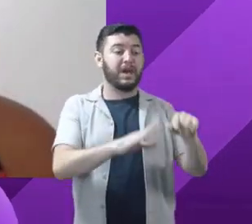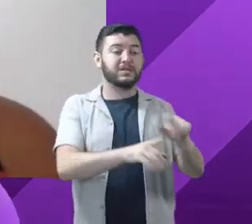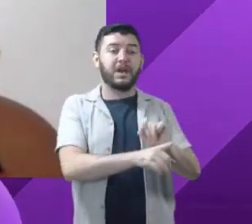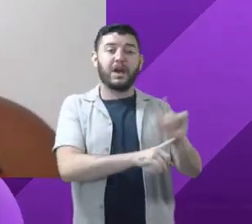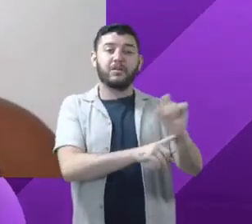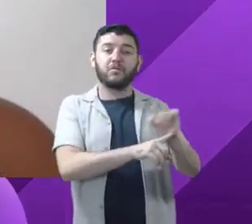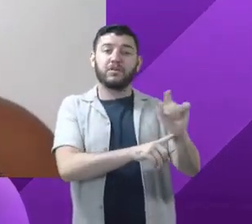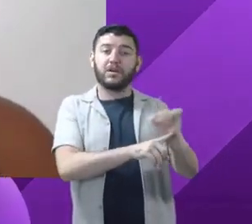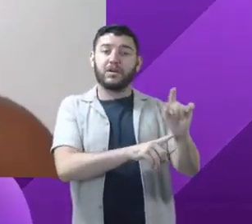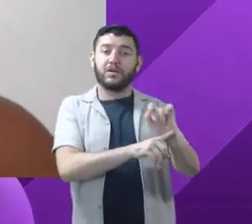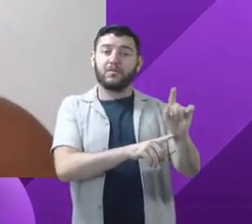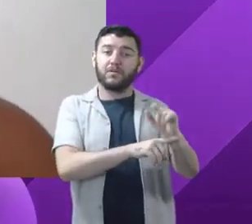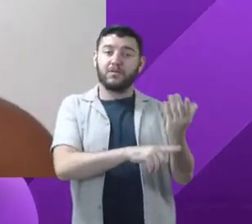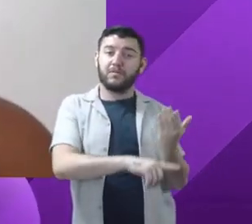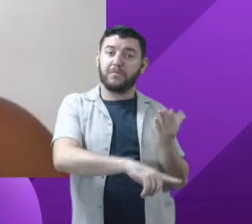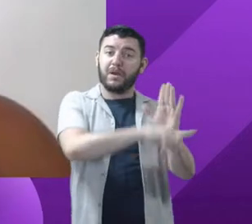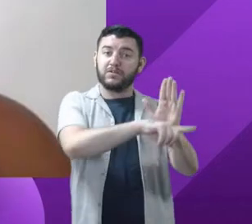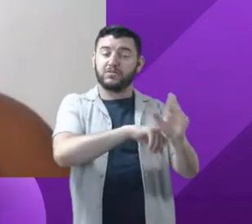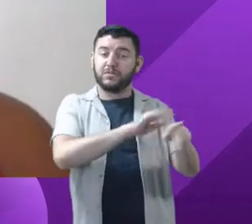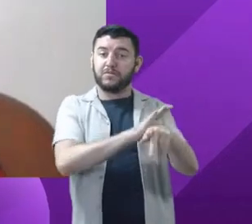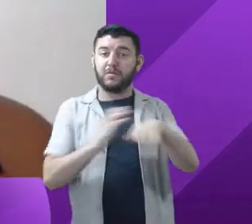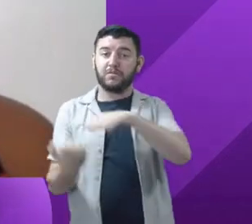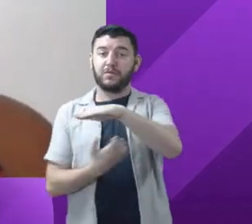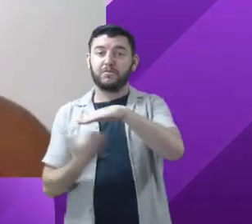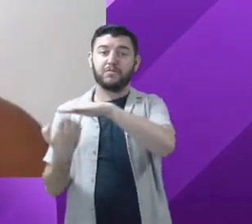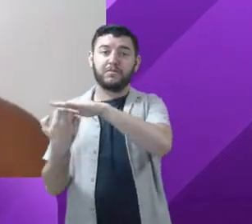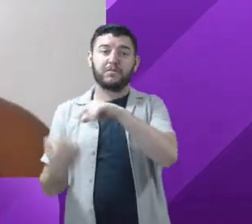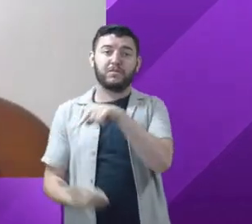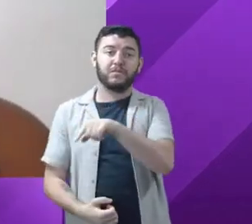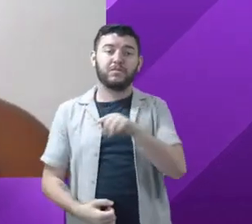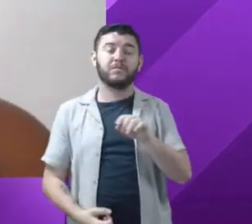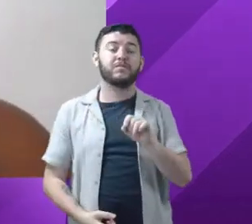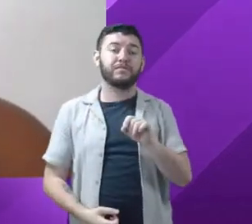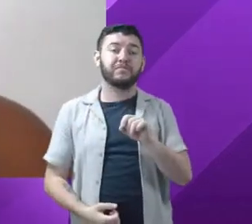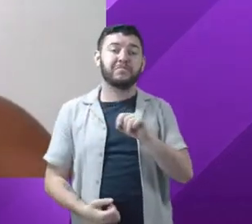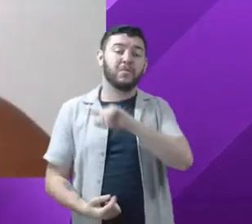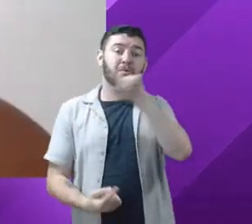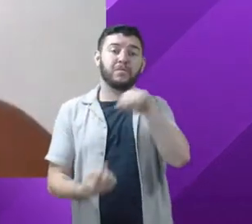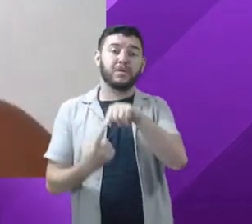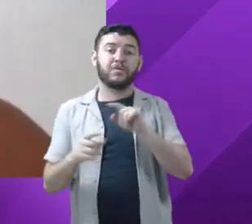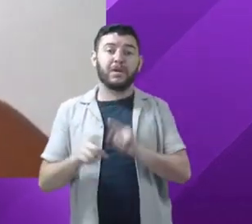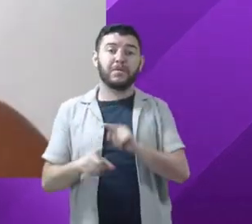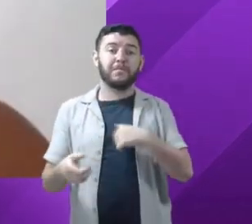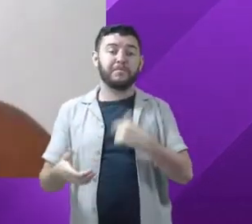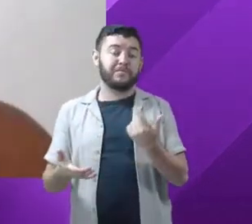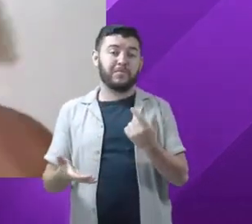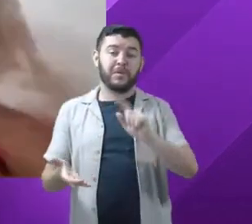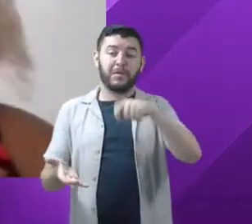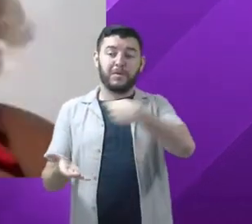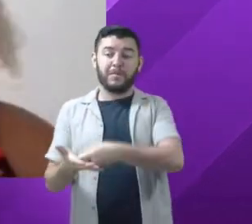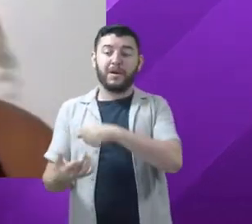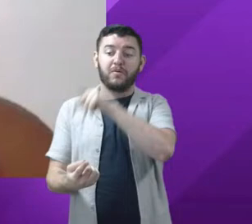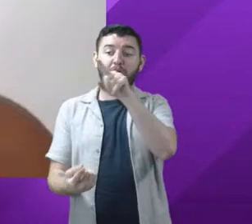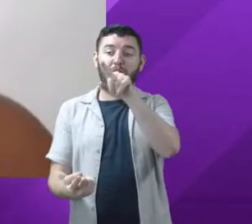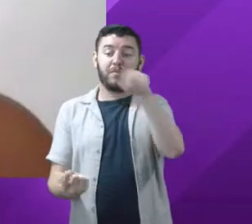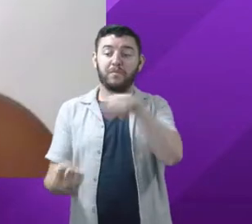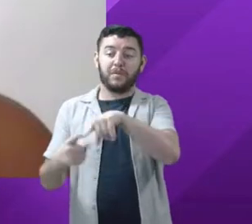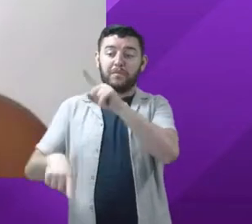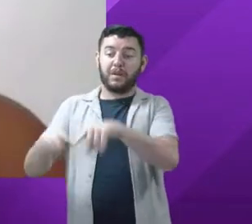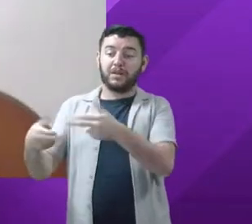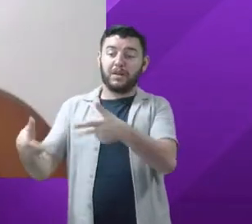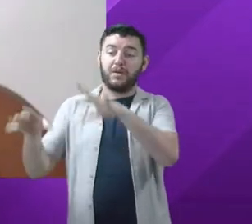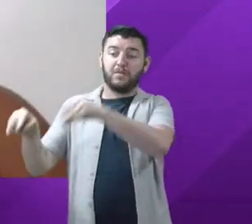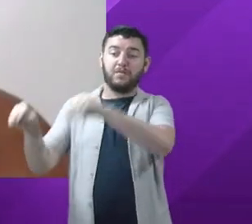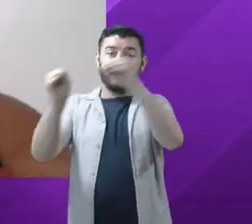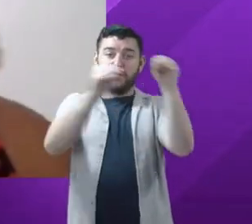uma ajuda, né, também da Braskem, com a mudança, né, com a saída de sua casa para outros